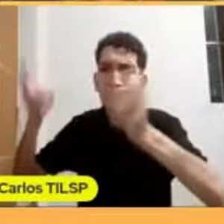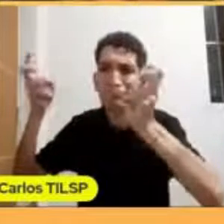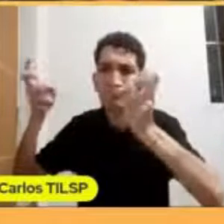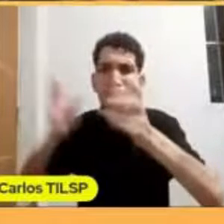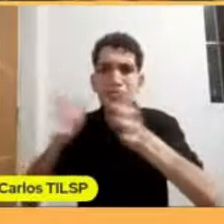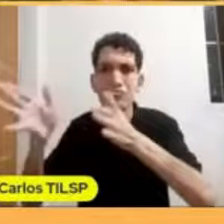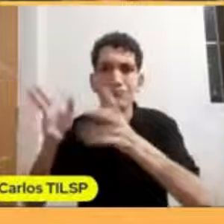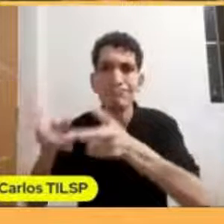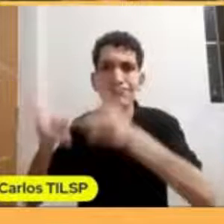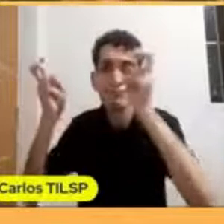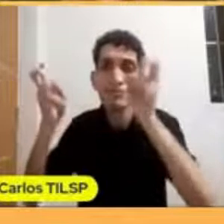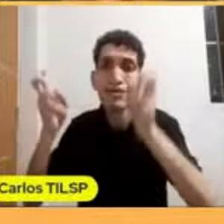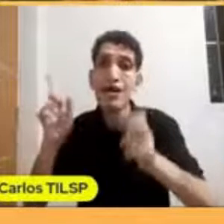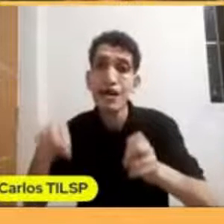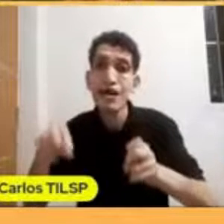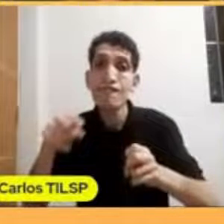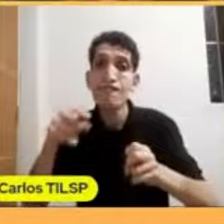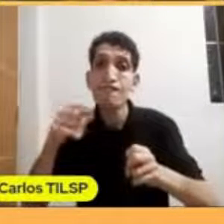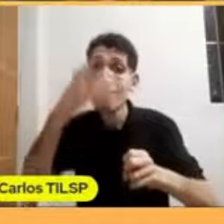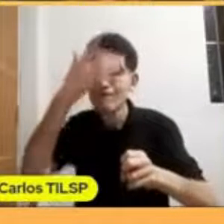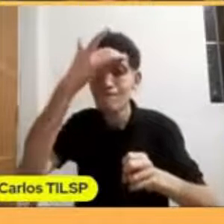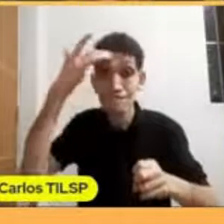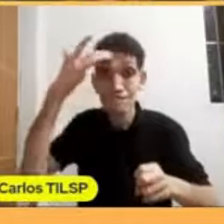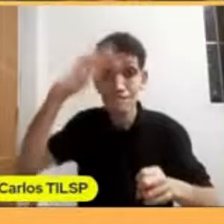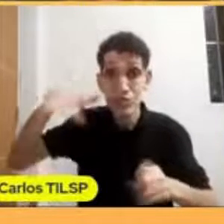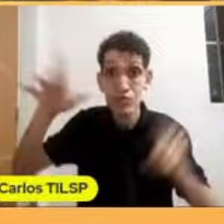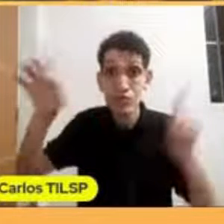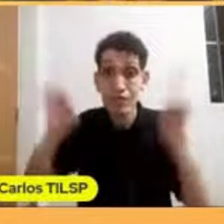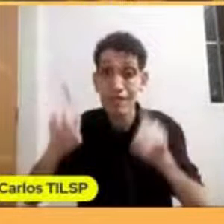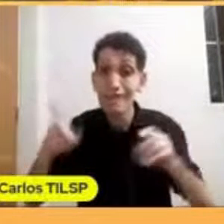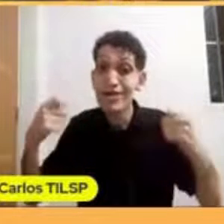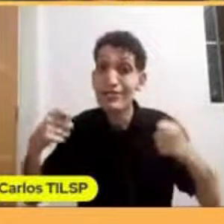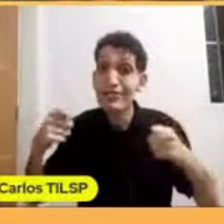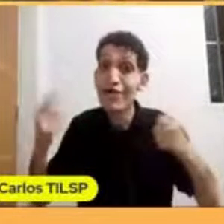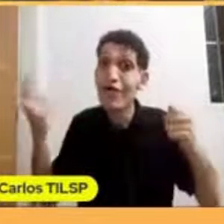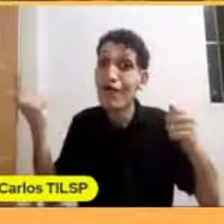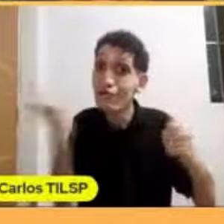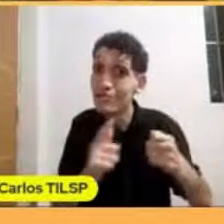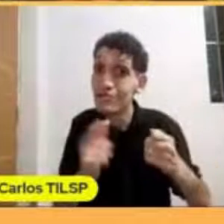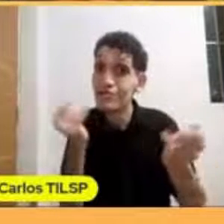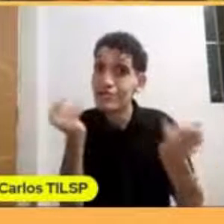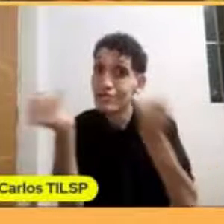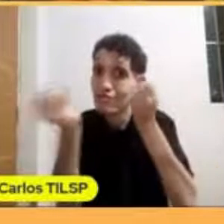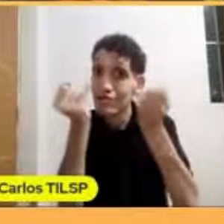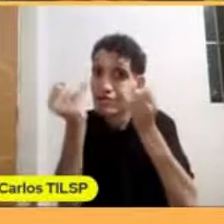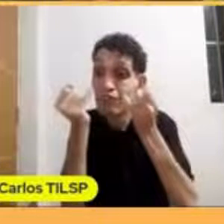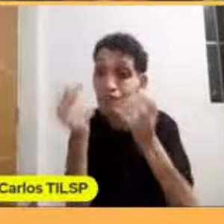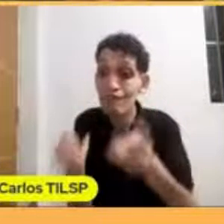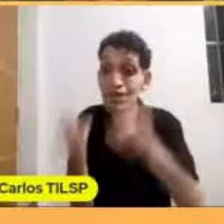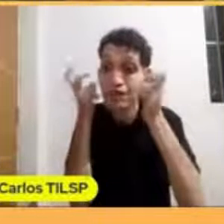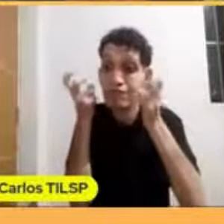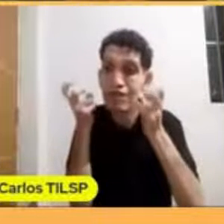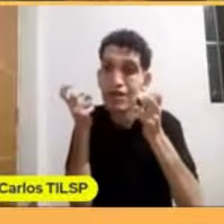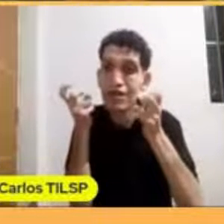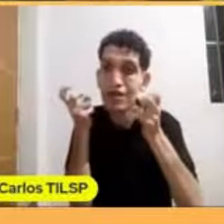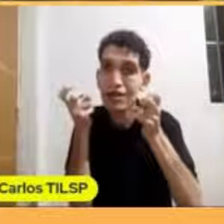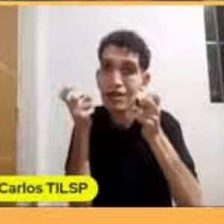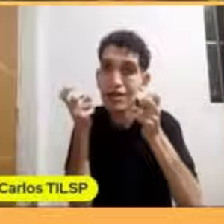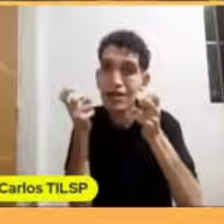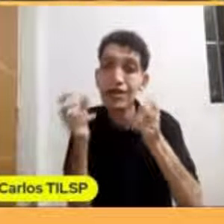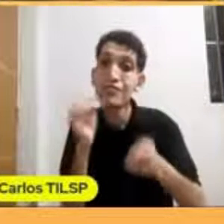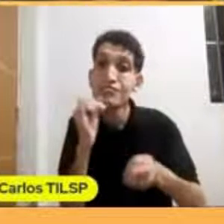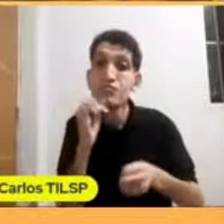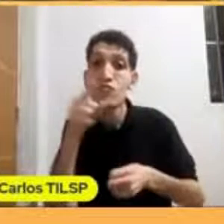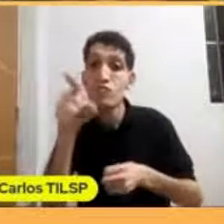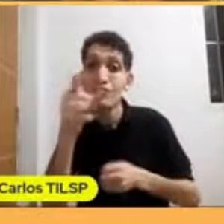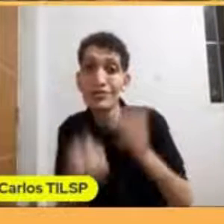perceptível, os usuários eles devem ser capazes de perceber a informação apresentada. Então, ele tem que perceber aquilo que você está criando